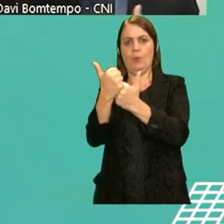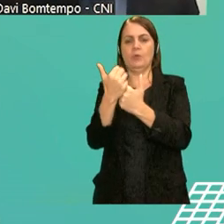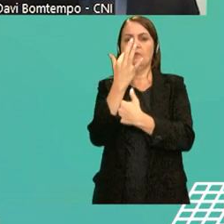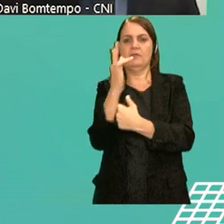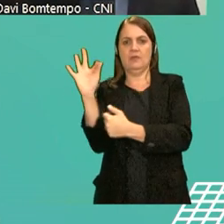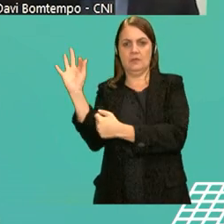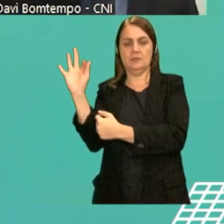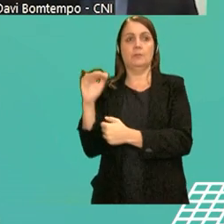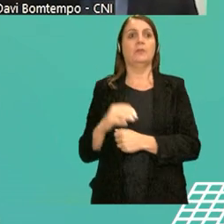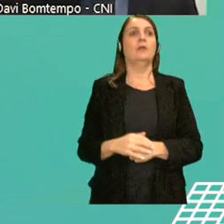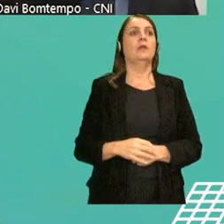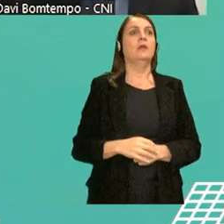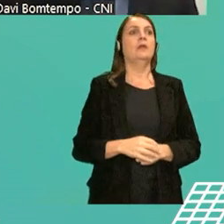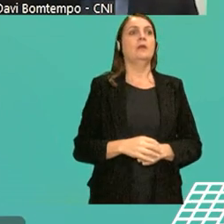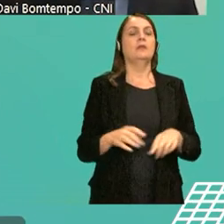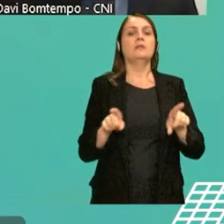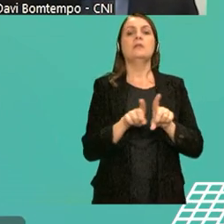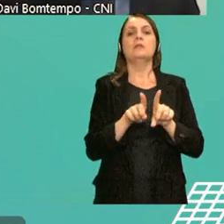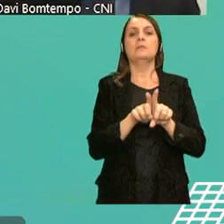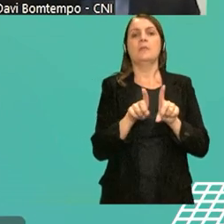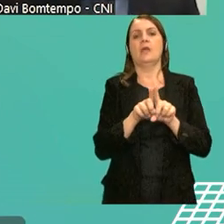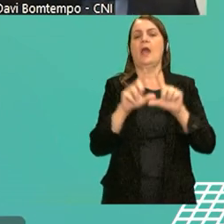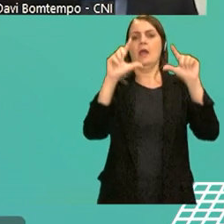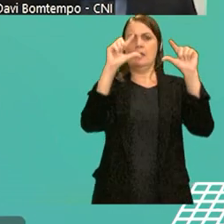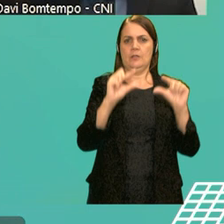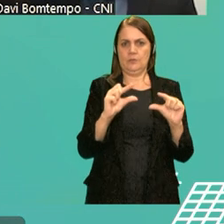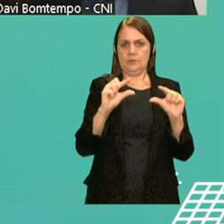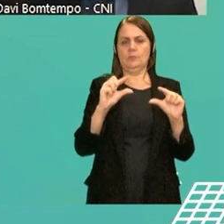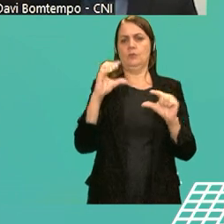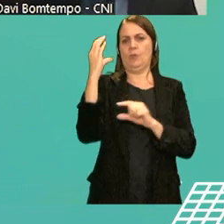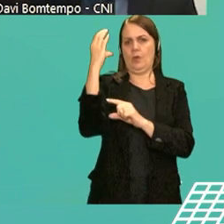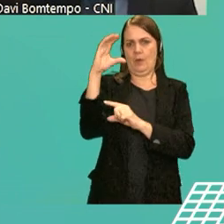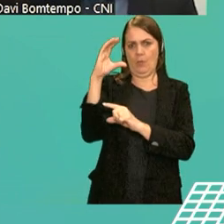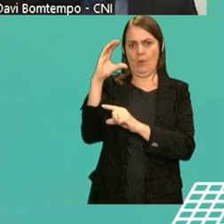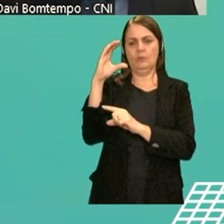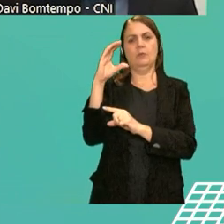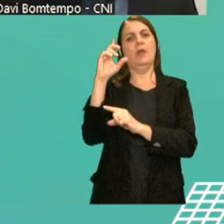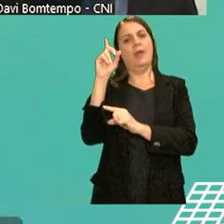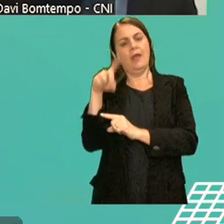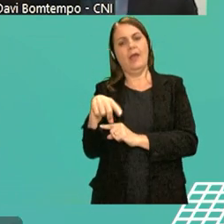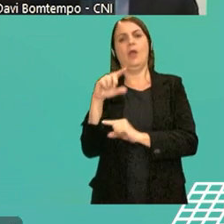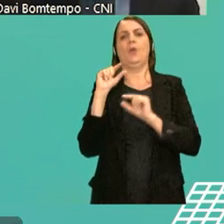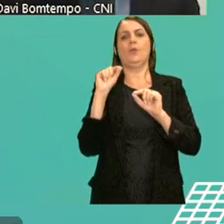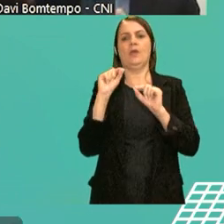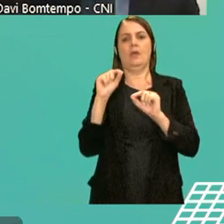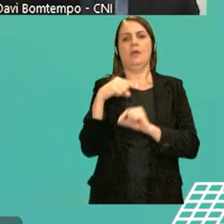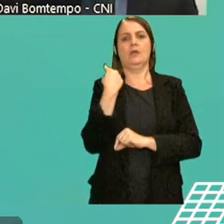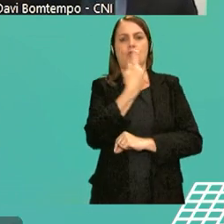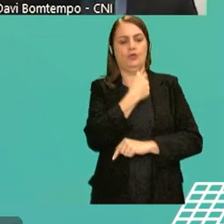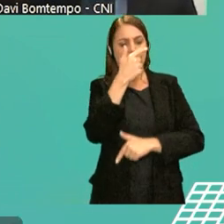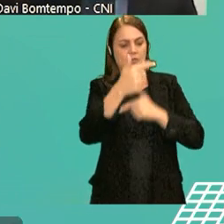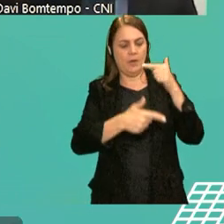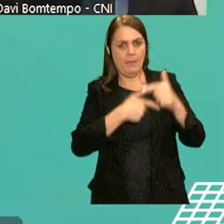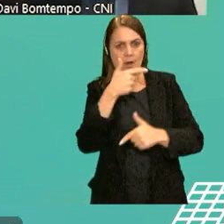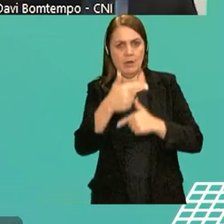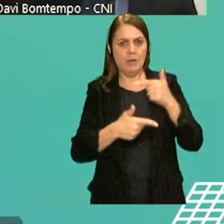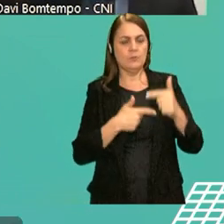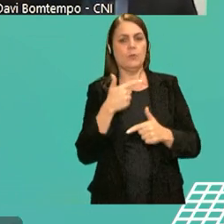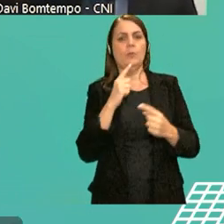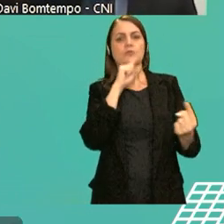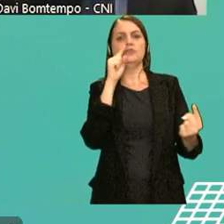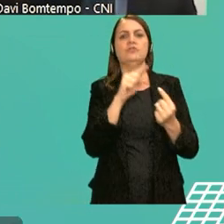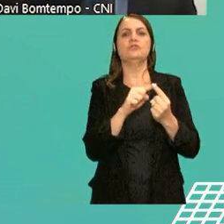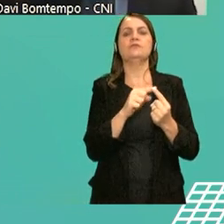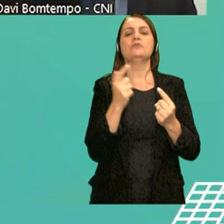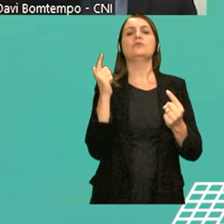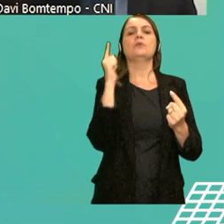a exemplo do mercado regulado, que é o que a CNI vem trabalhando junto ao Congresso Nacional, de forma a implementar um mercado regulado de